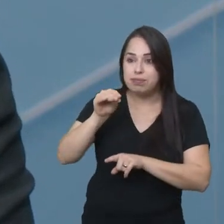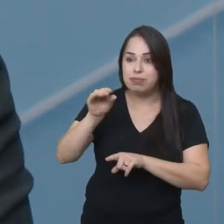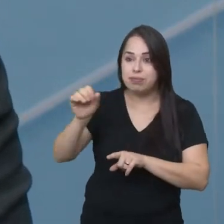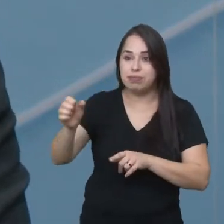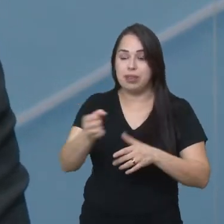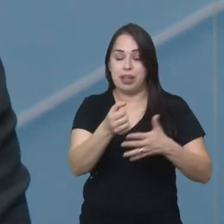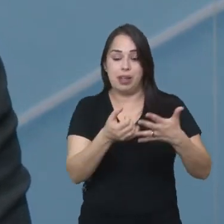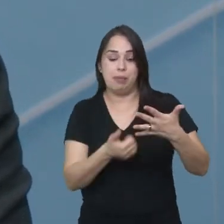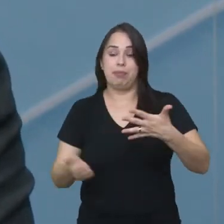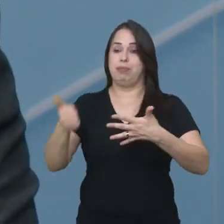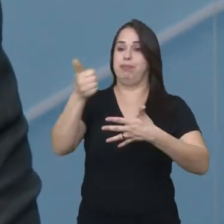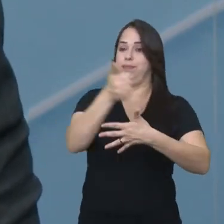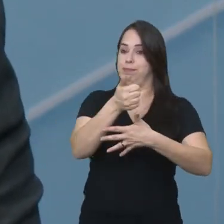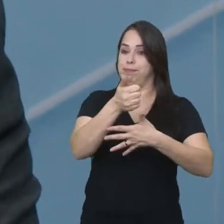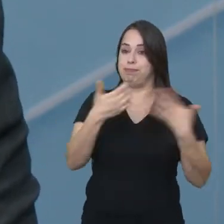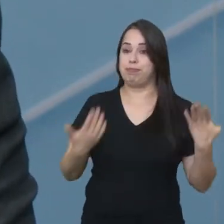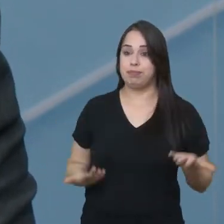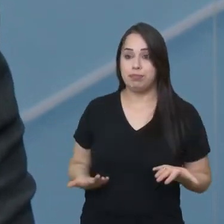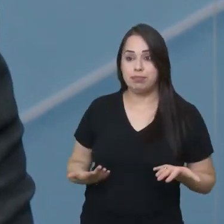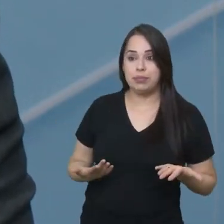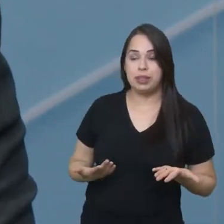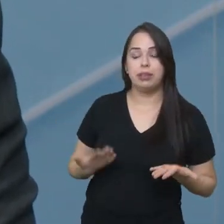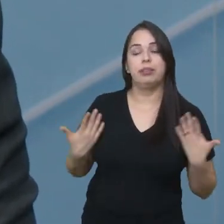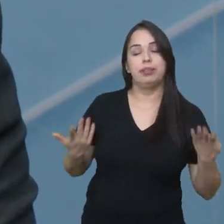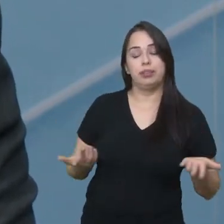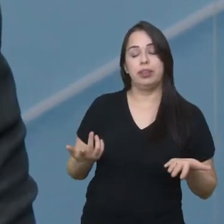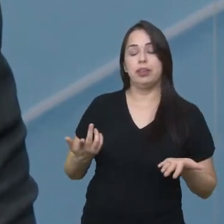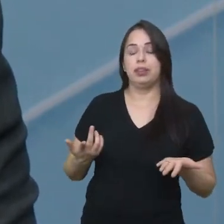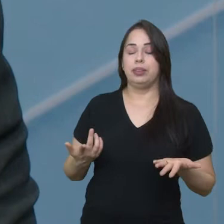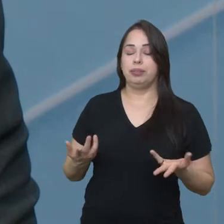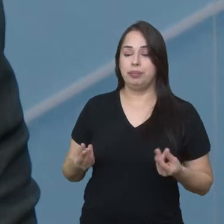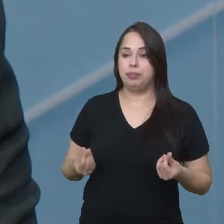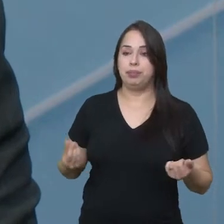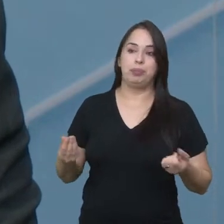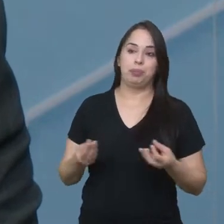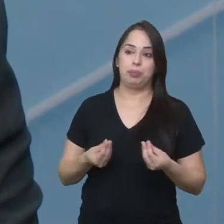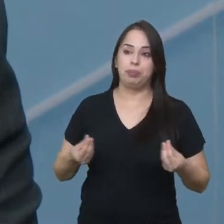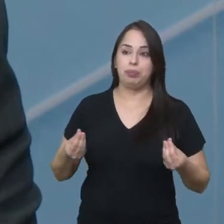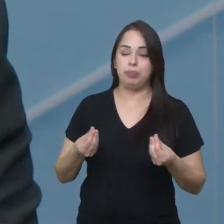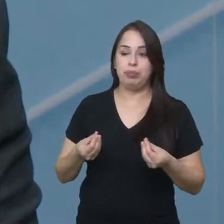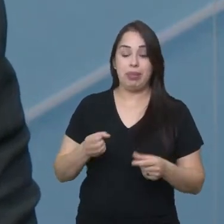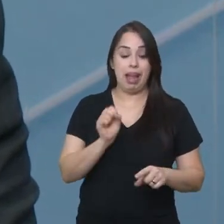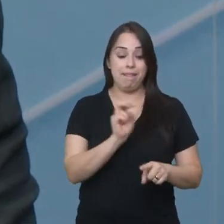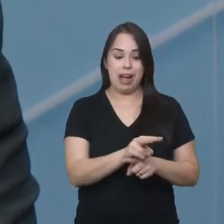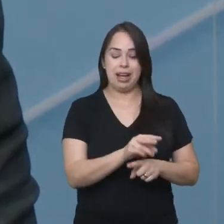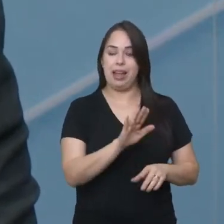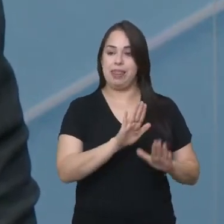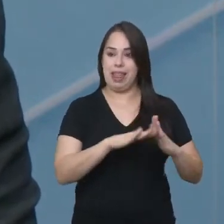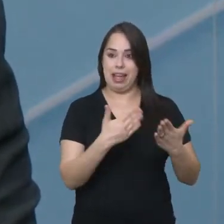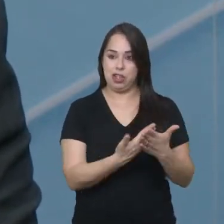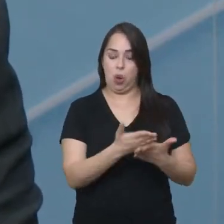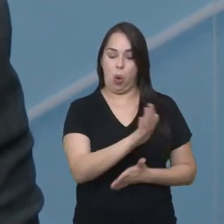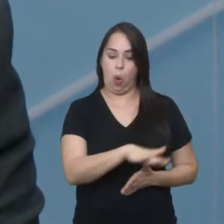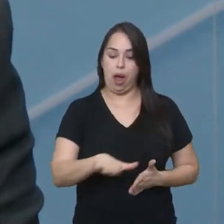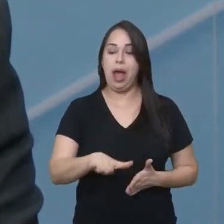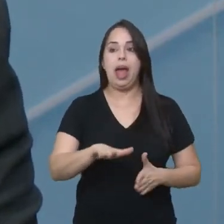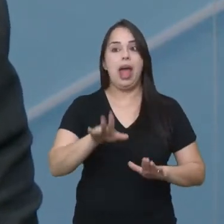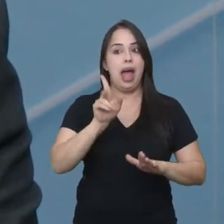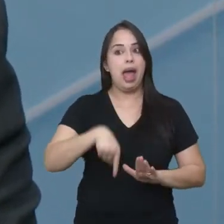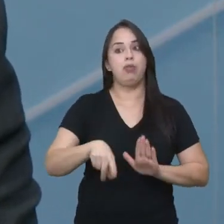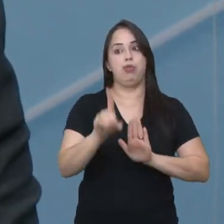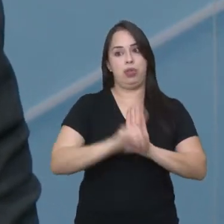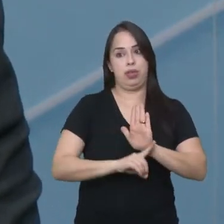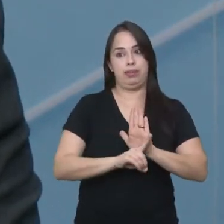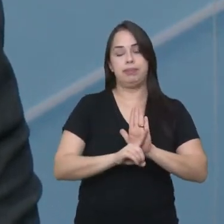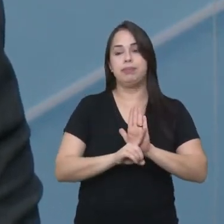em relação aos demais. Então, nesse sentido, a vaga em creche é um direito que deve ser atendido por